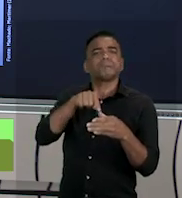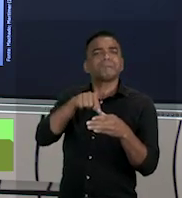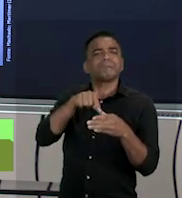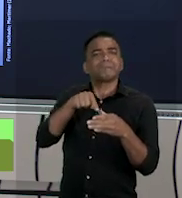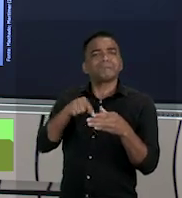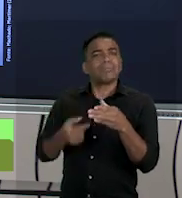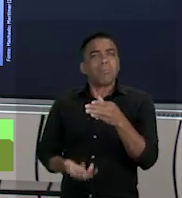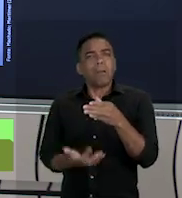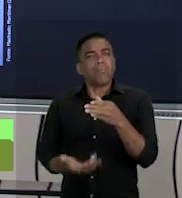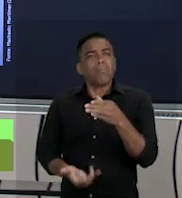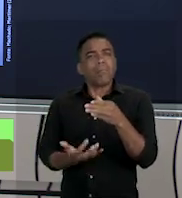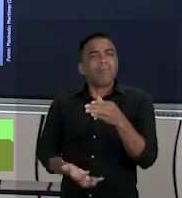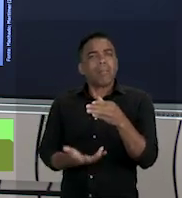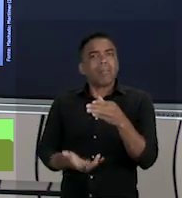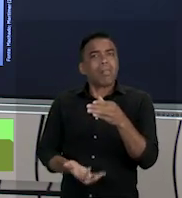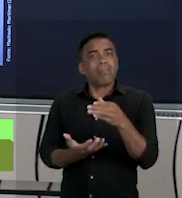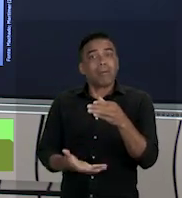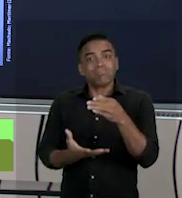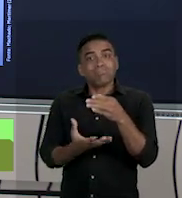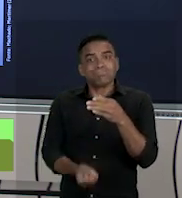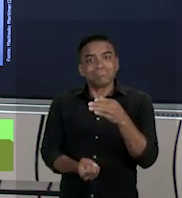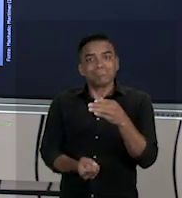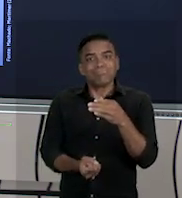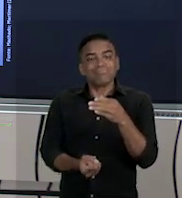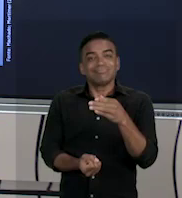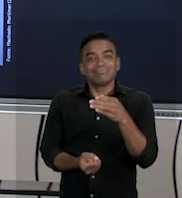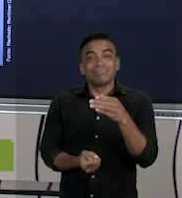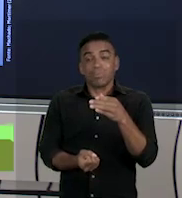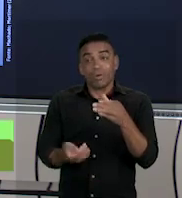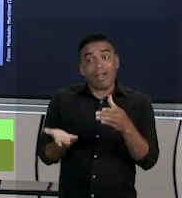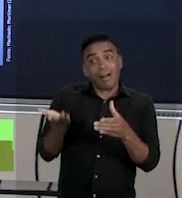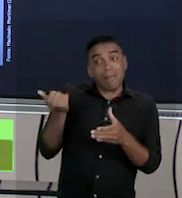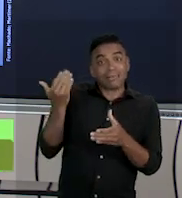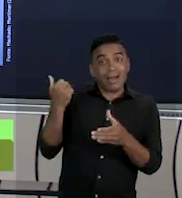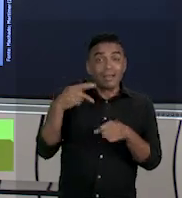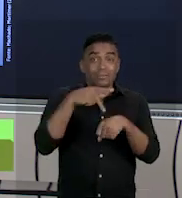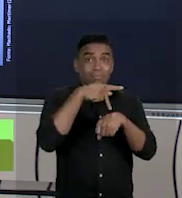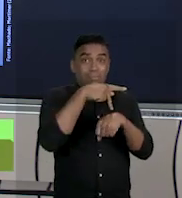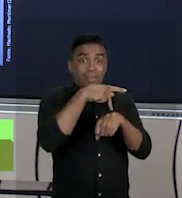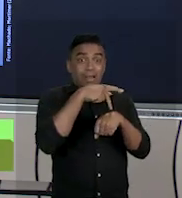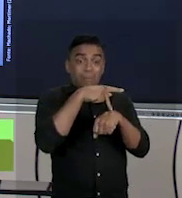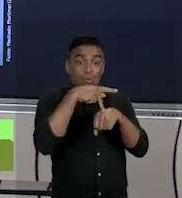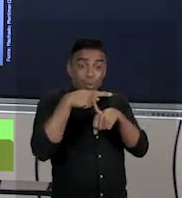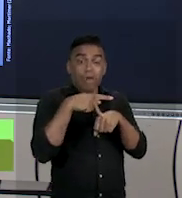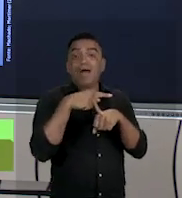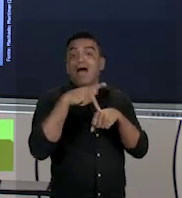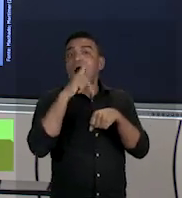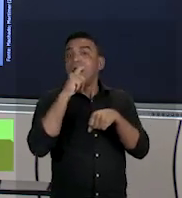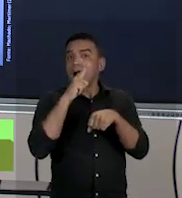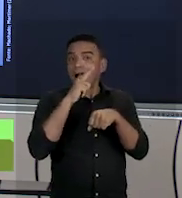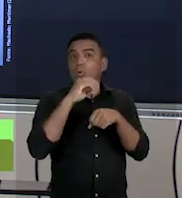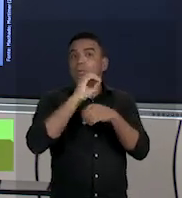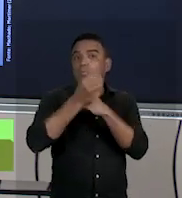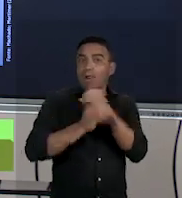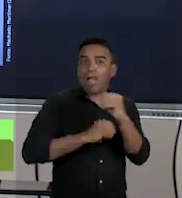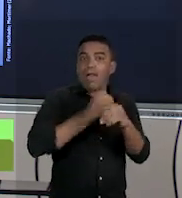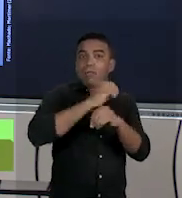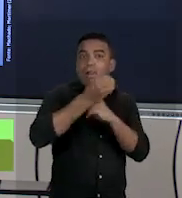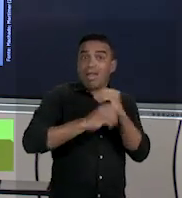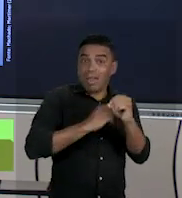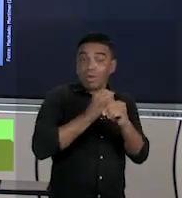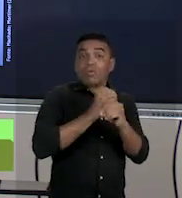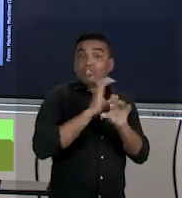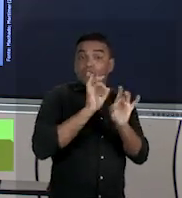Eu alterei as interações que tinha apenas molécula de água com molécula de água para ter molécula de água